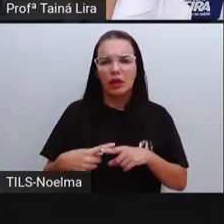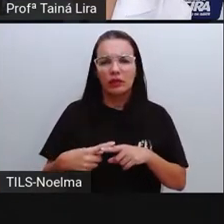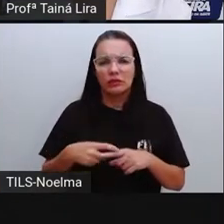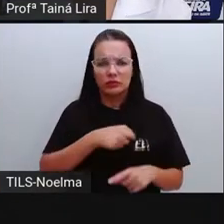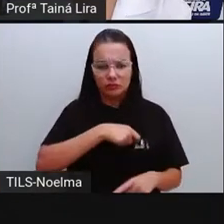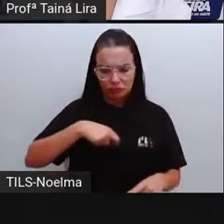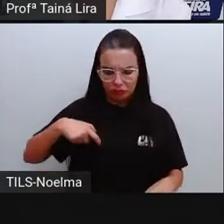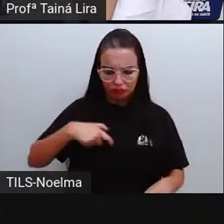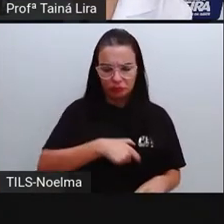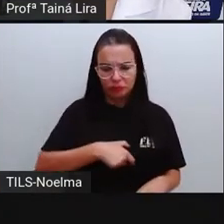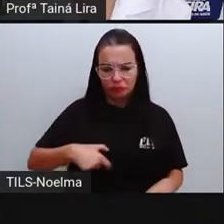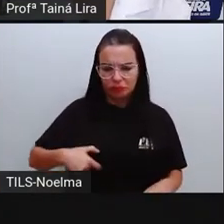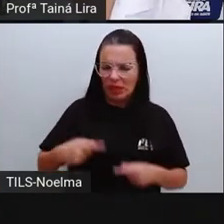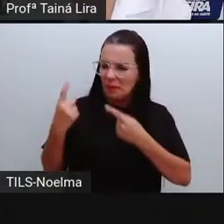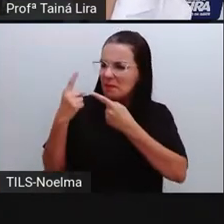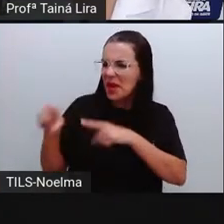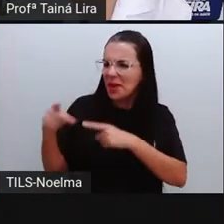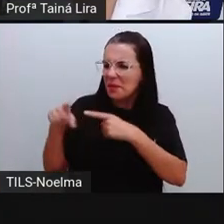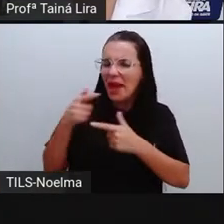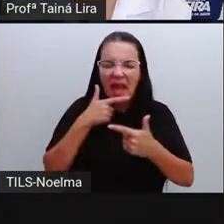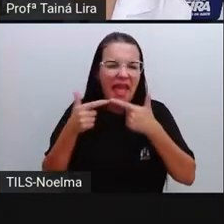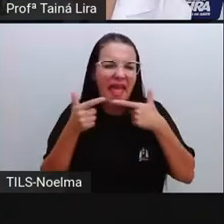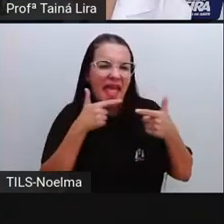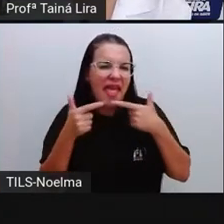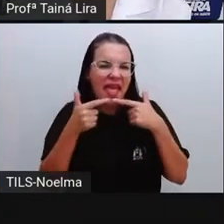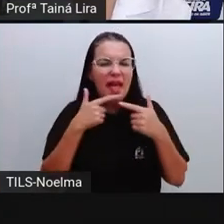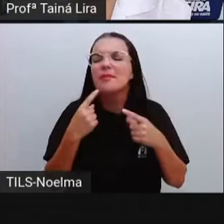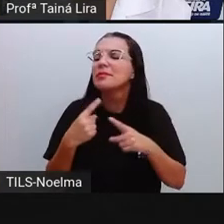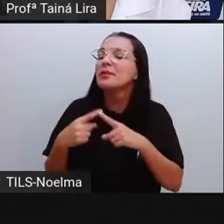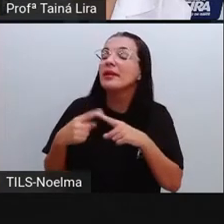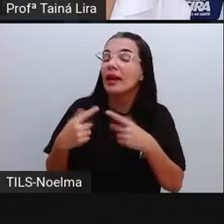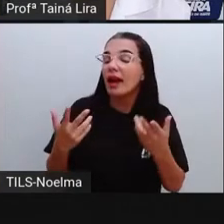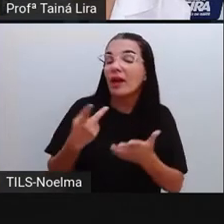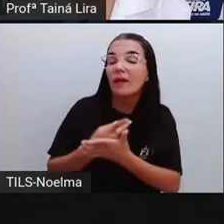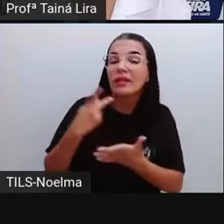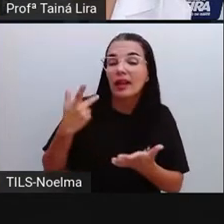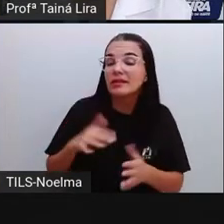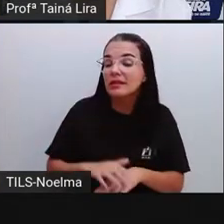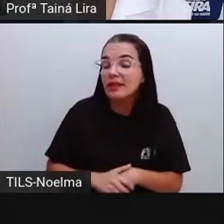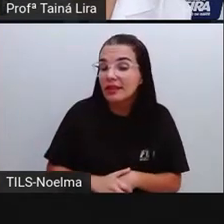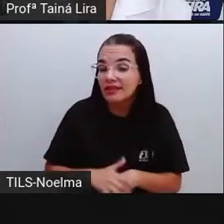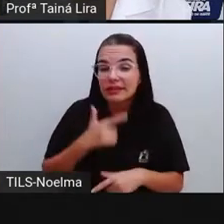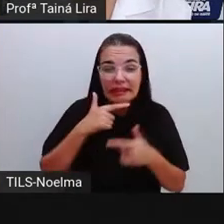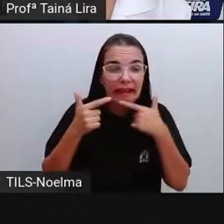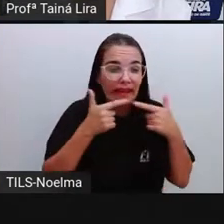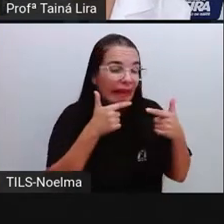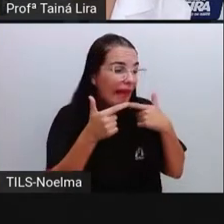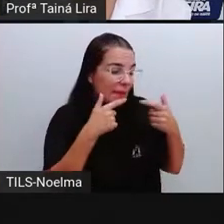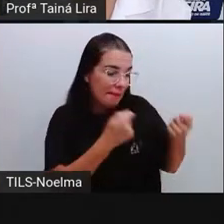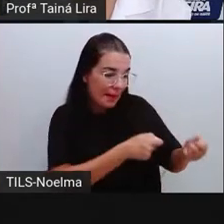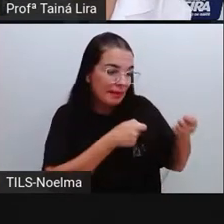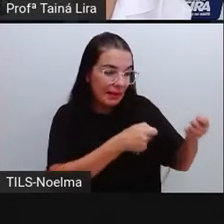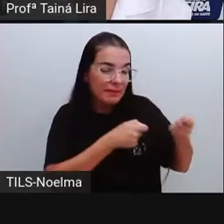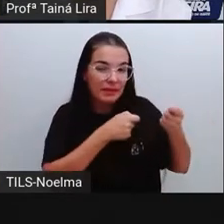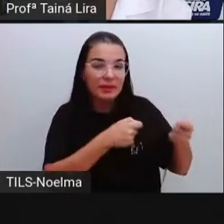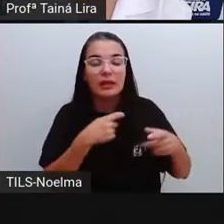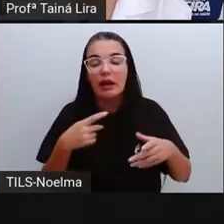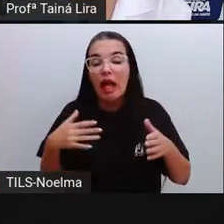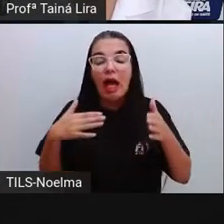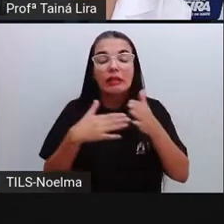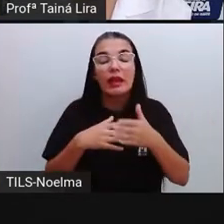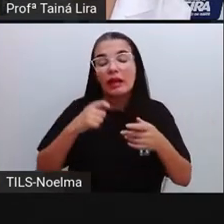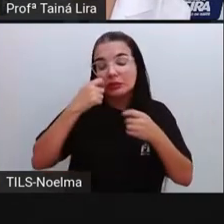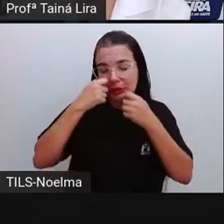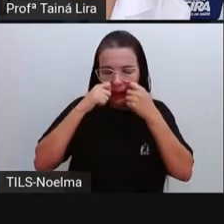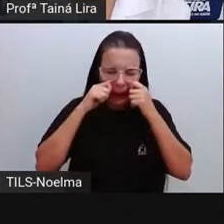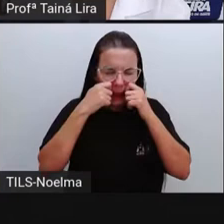deboche das demais zebras? Então, por que será que ela sofre deboche e ela até mesmo chora, né? A gente